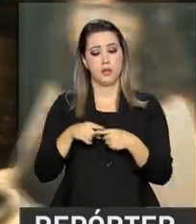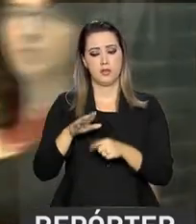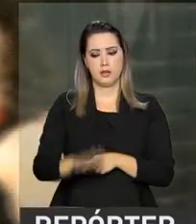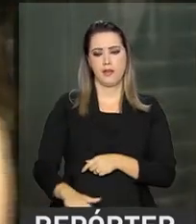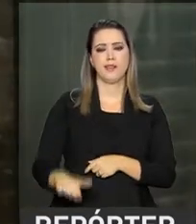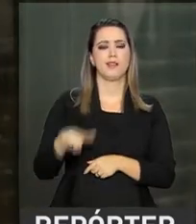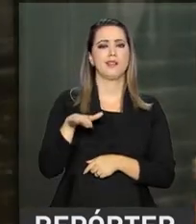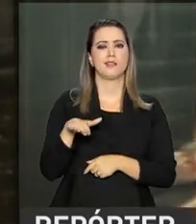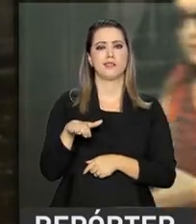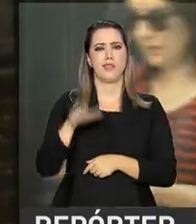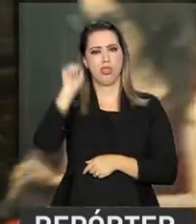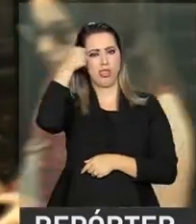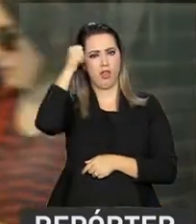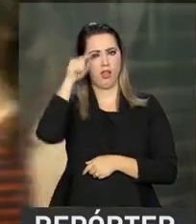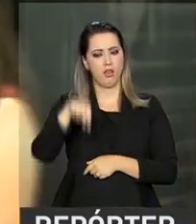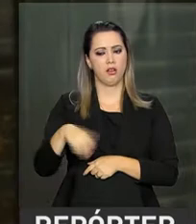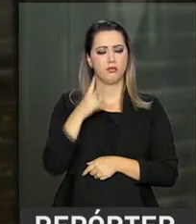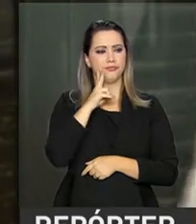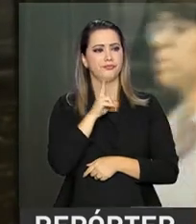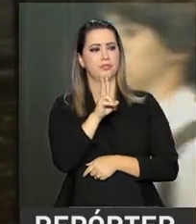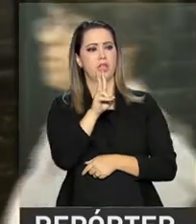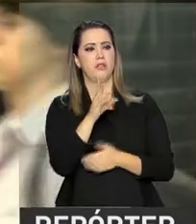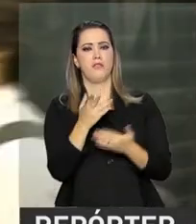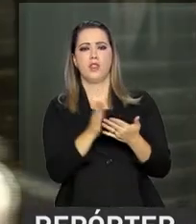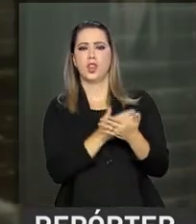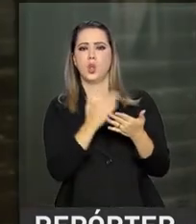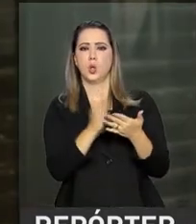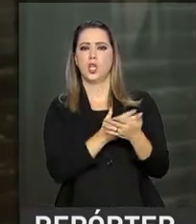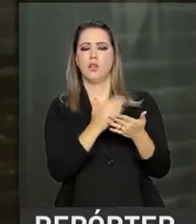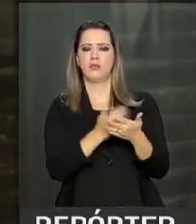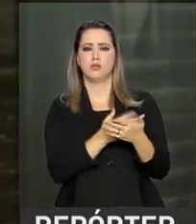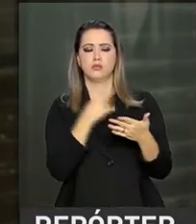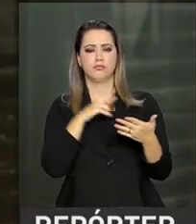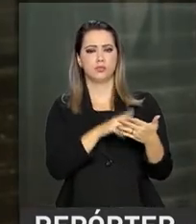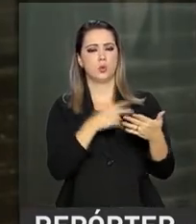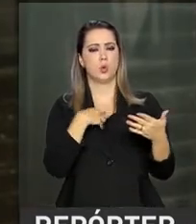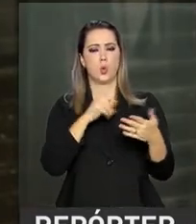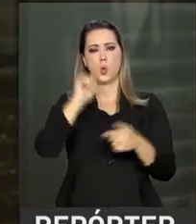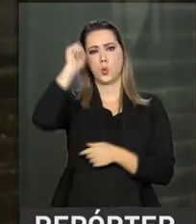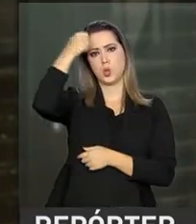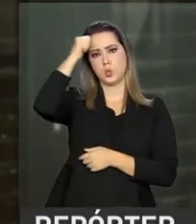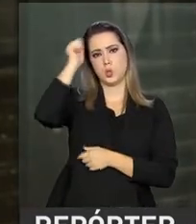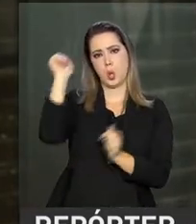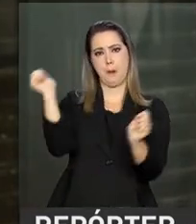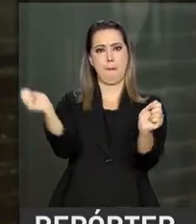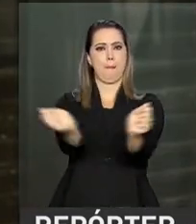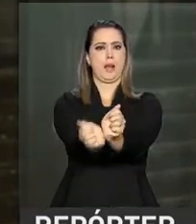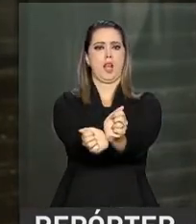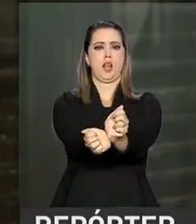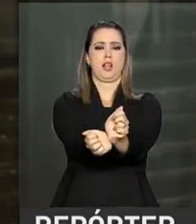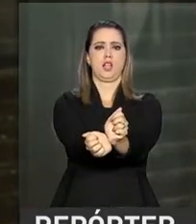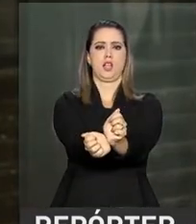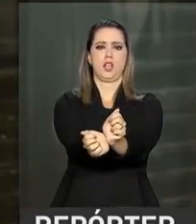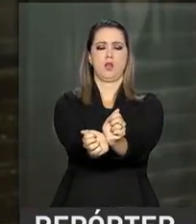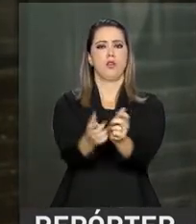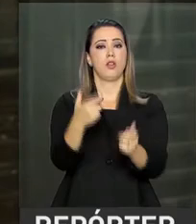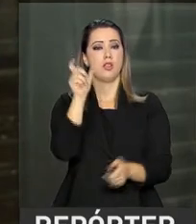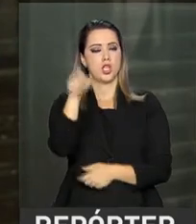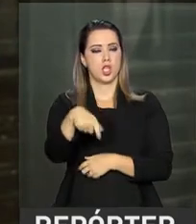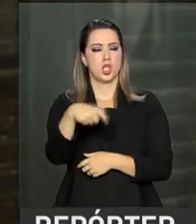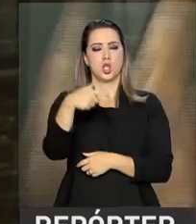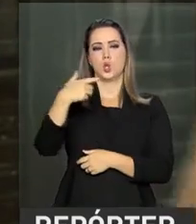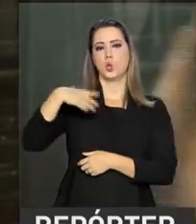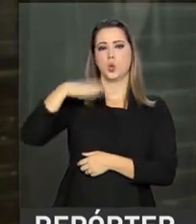continuar vendo no livro didático o negro com a mão acorrentada eo branco com a